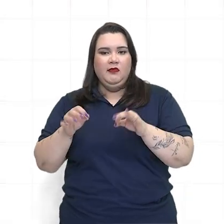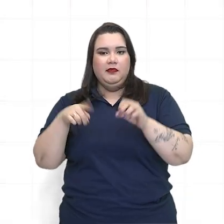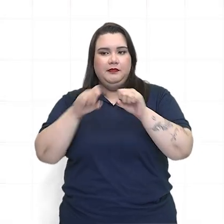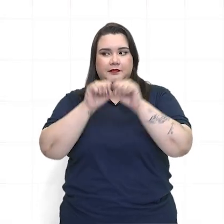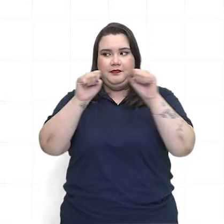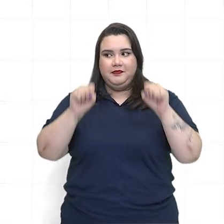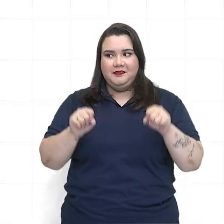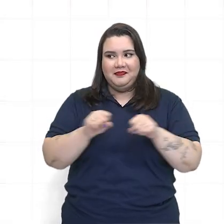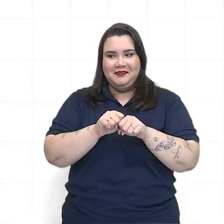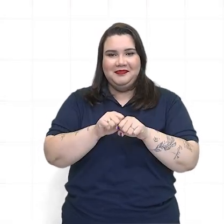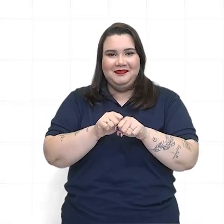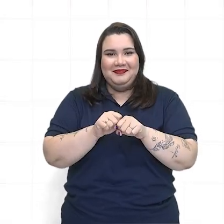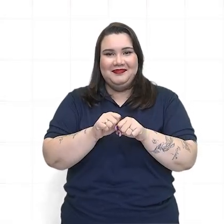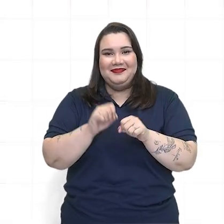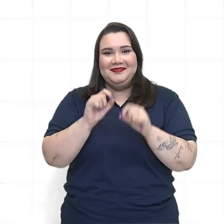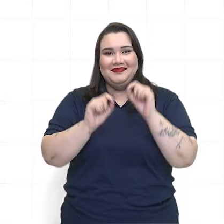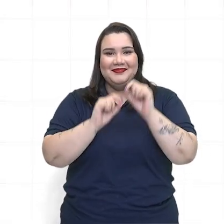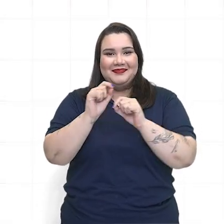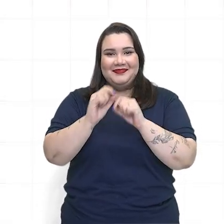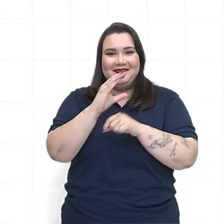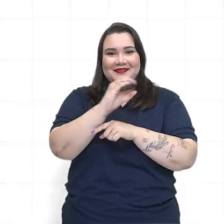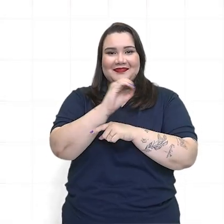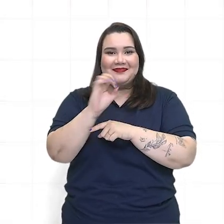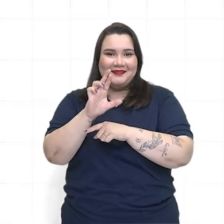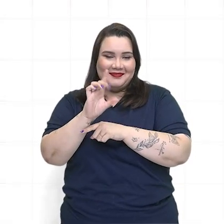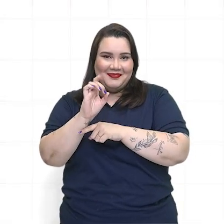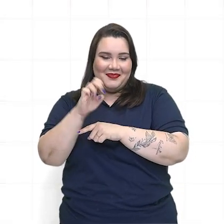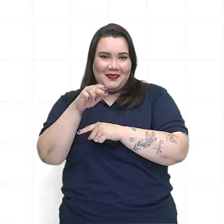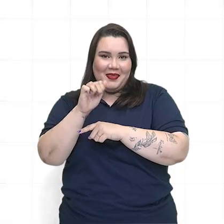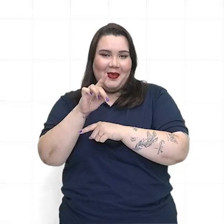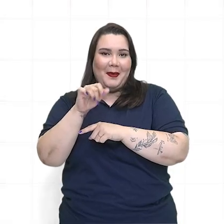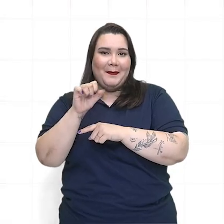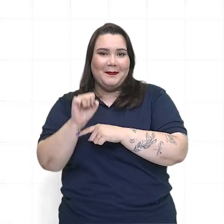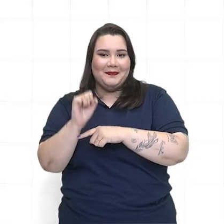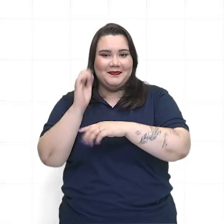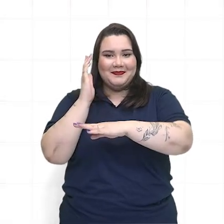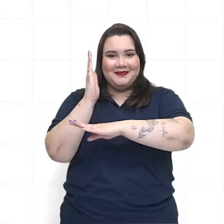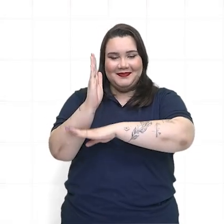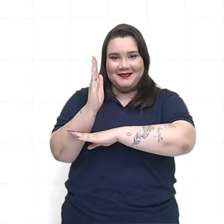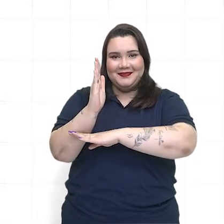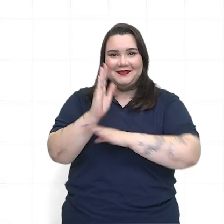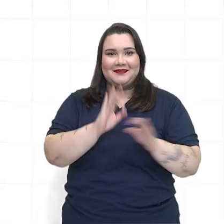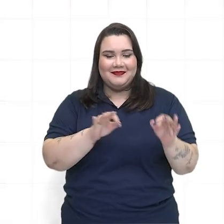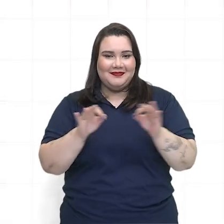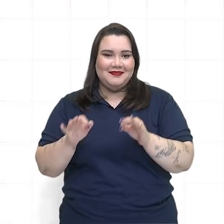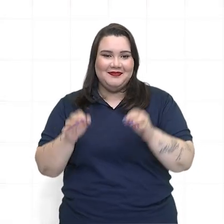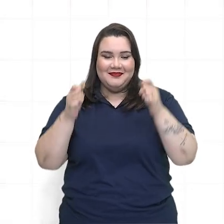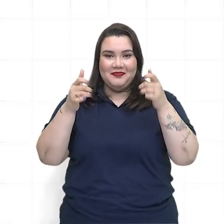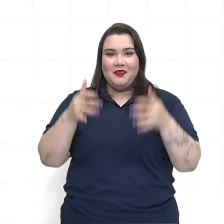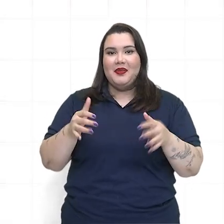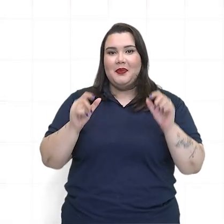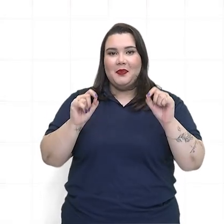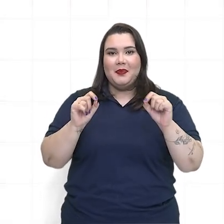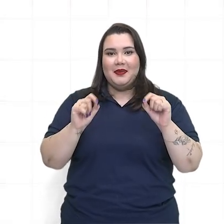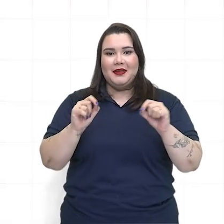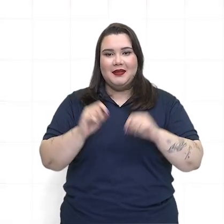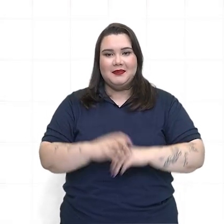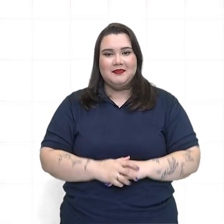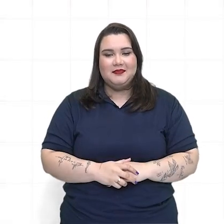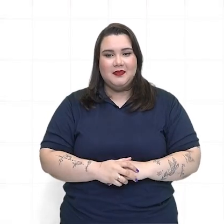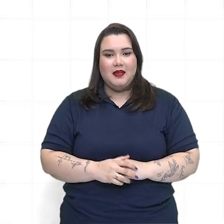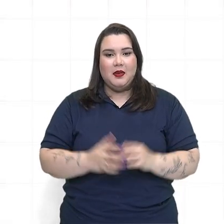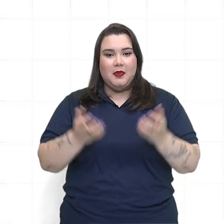de coordenadas chamado de sistemas coordenadas cartesianas. Então eu posso dizer exatamente o seguinte: eu quero